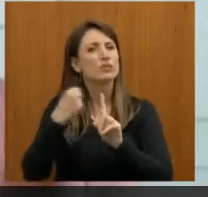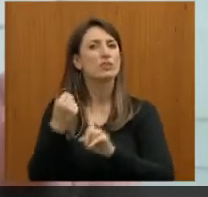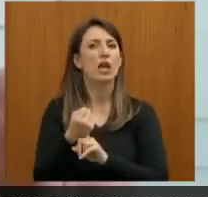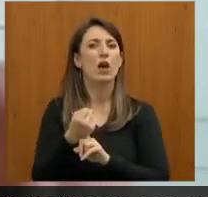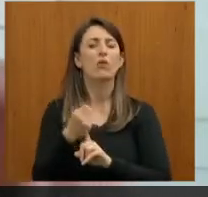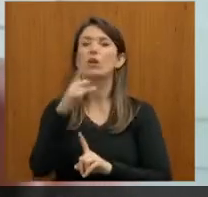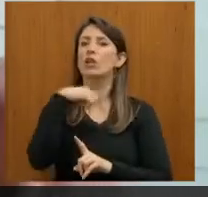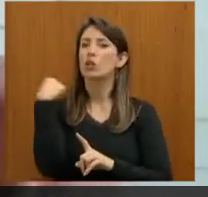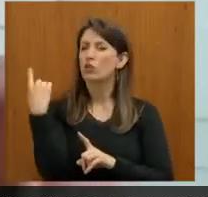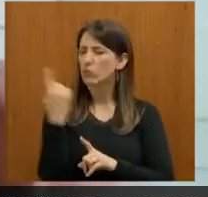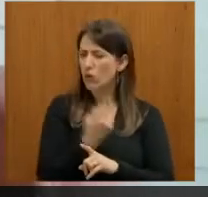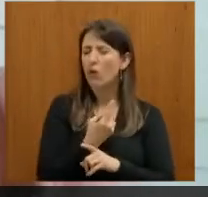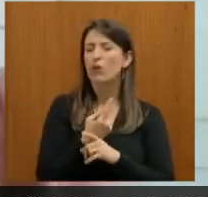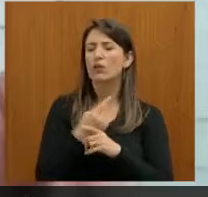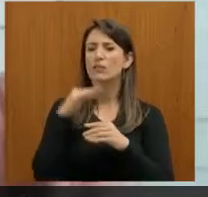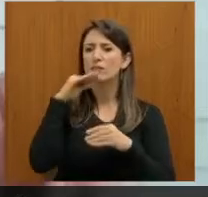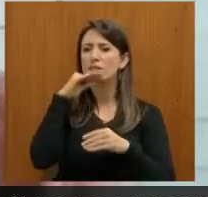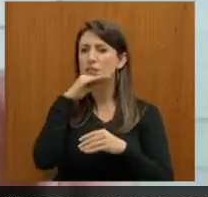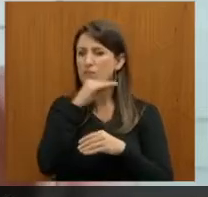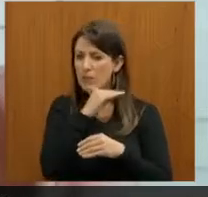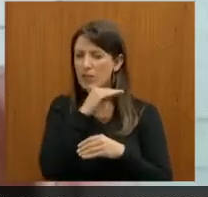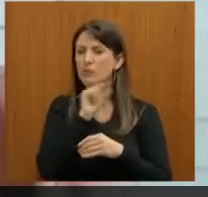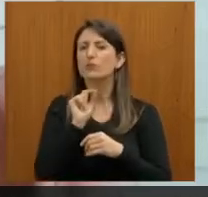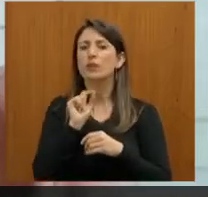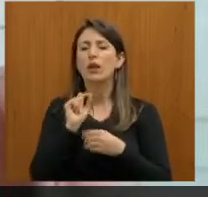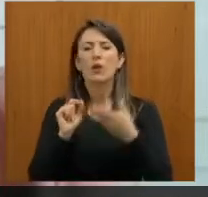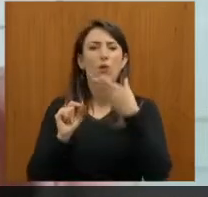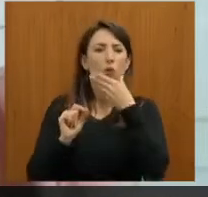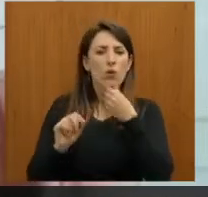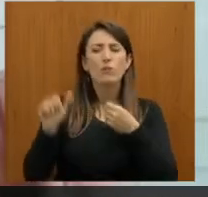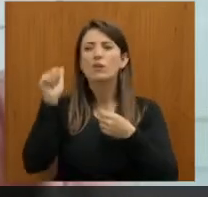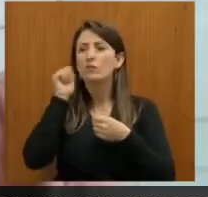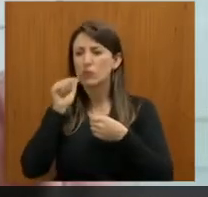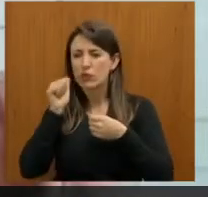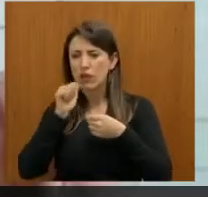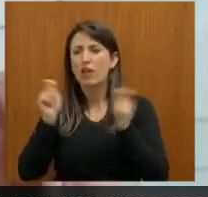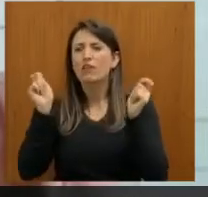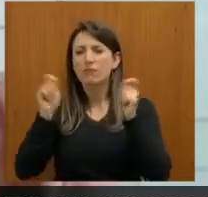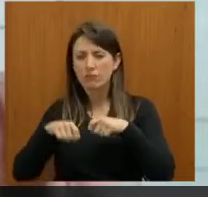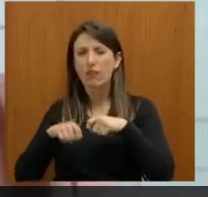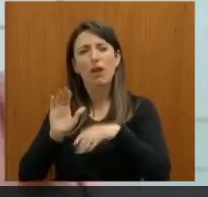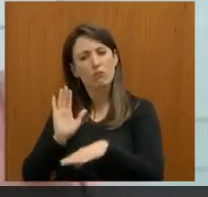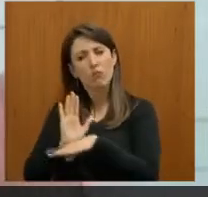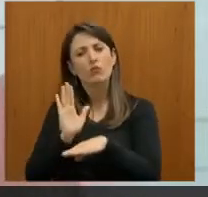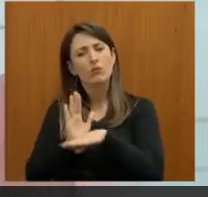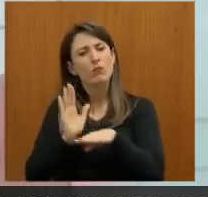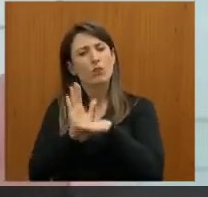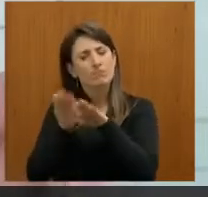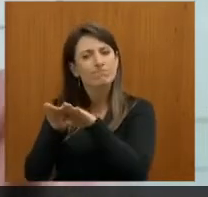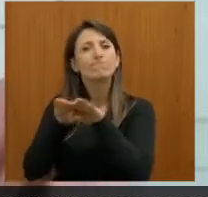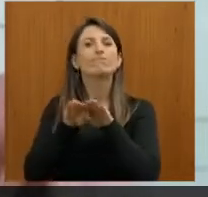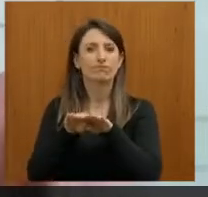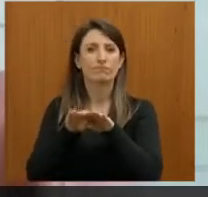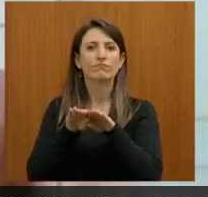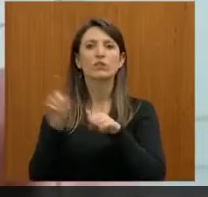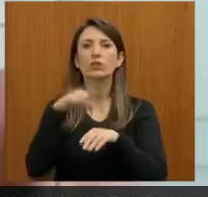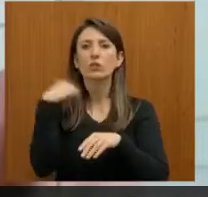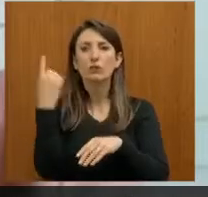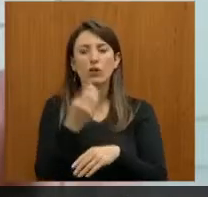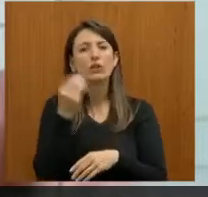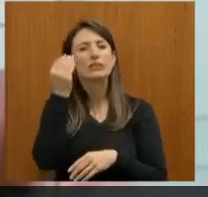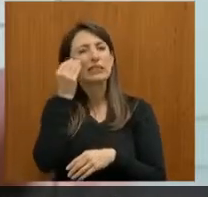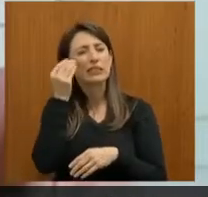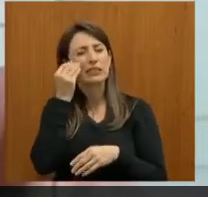enxergar juntos que homens e mulheres têm a sua contribuição é a gente busca